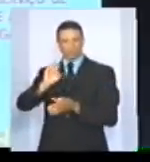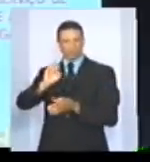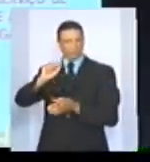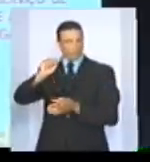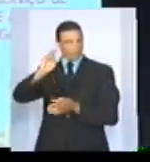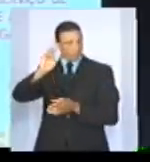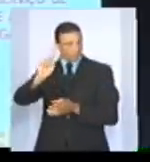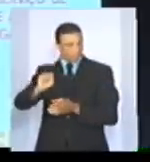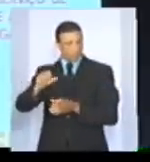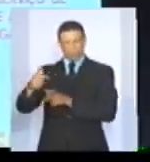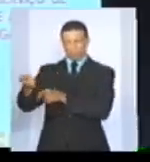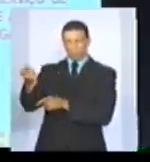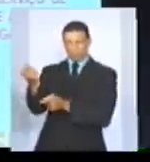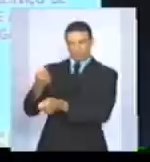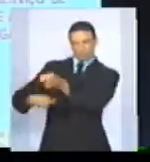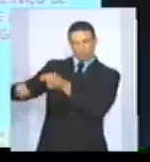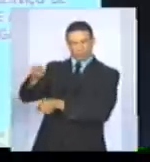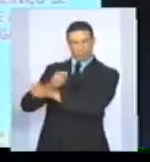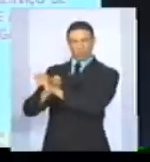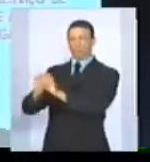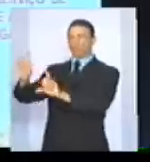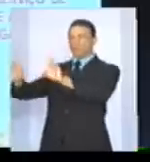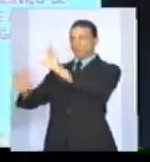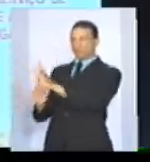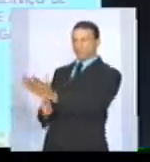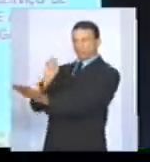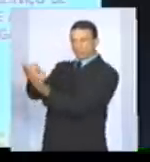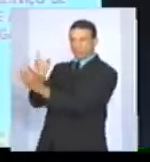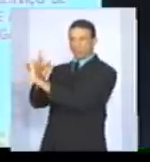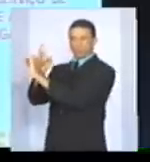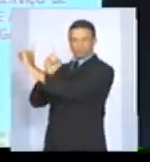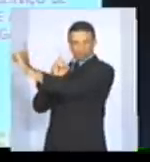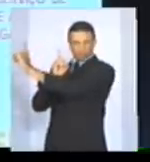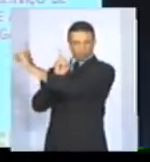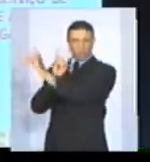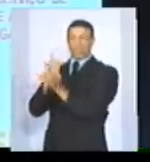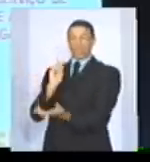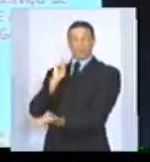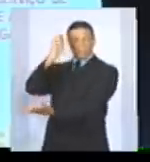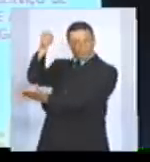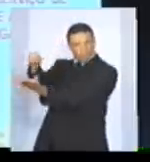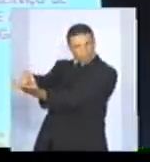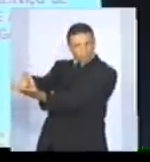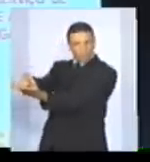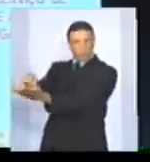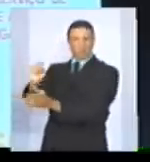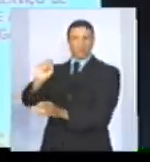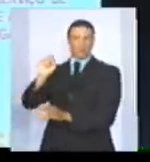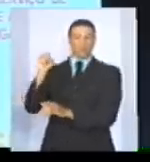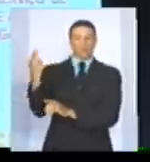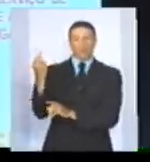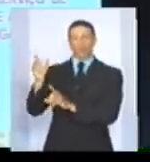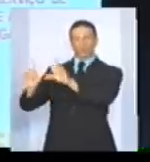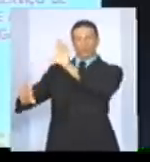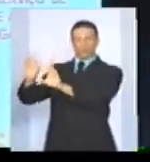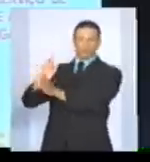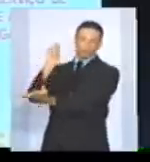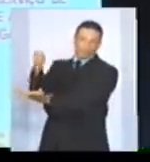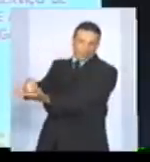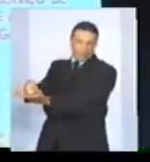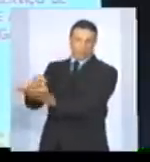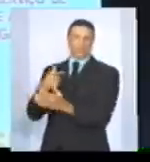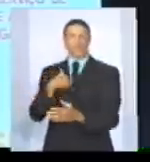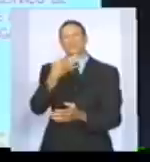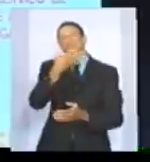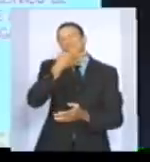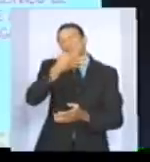de atividade econômica que é a TV por assinatura, ou seja, a mídia paga ou a TV paga. A nossa intenção aqui